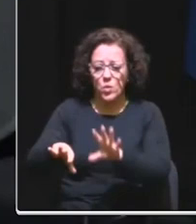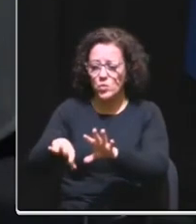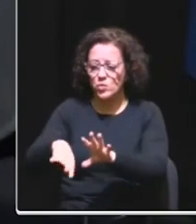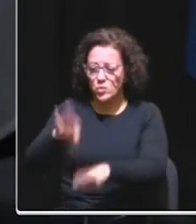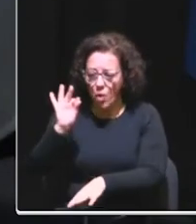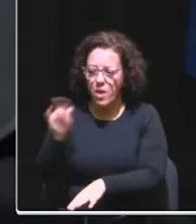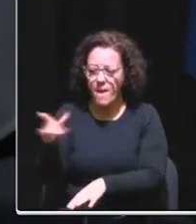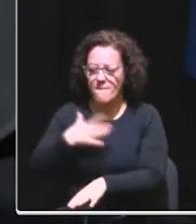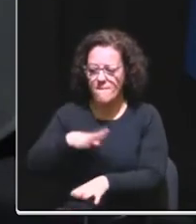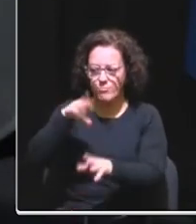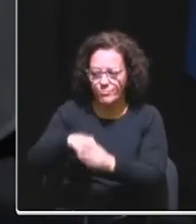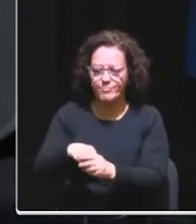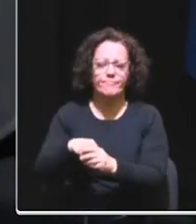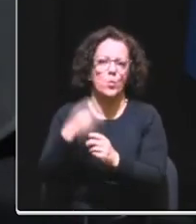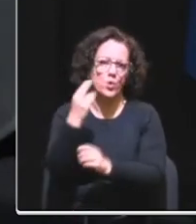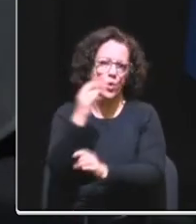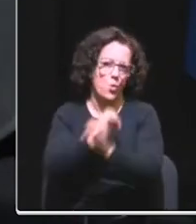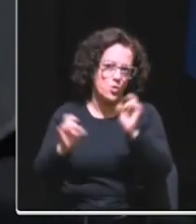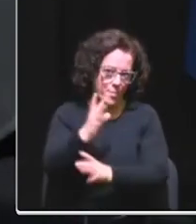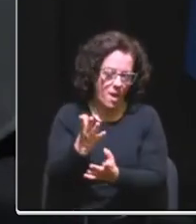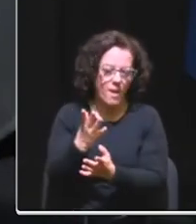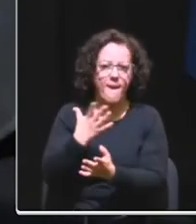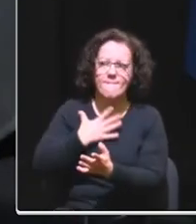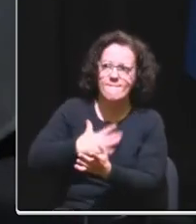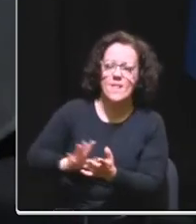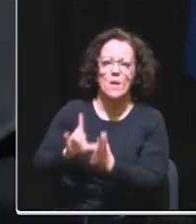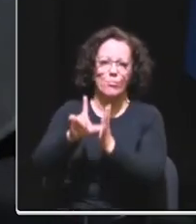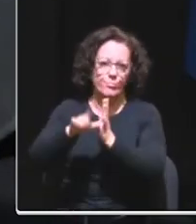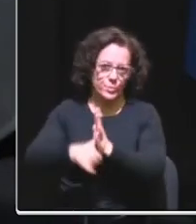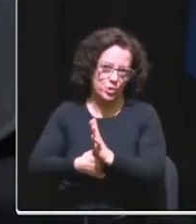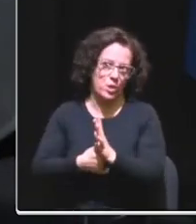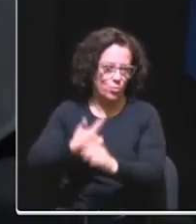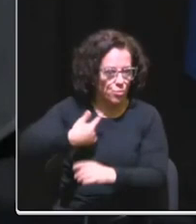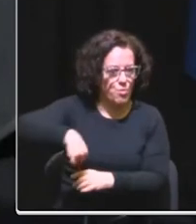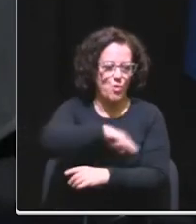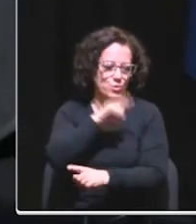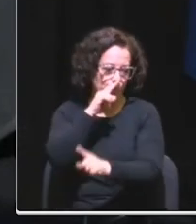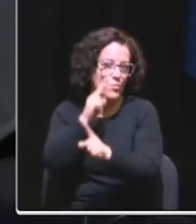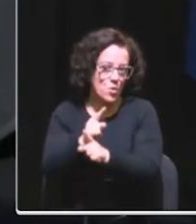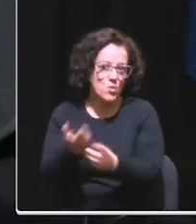querer pertencer à União Europeia, a querer também embarcar num projeto que é também o nosso. E, portanto,